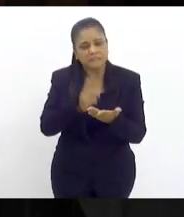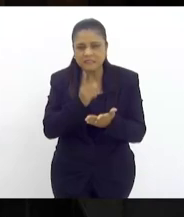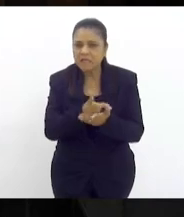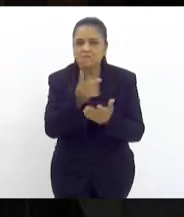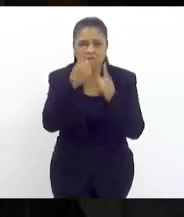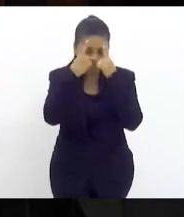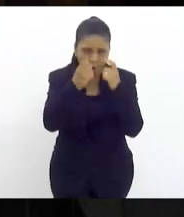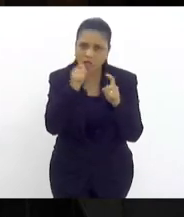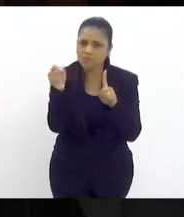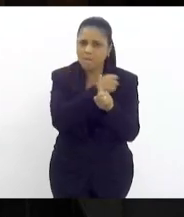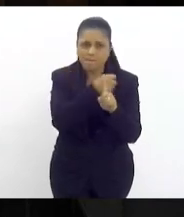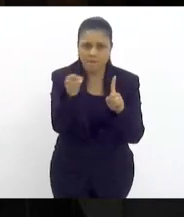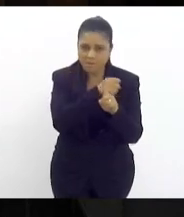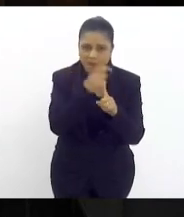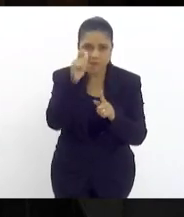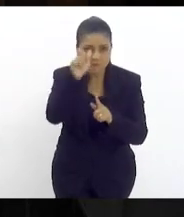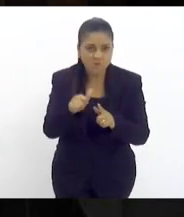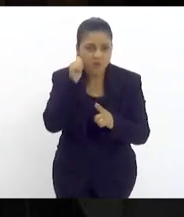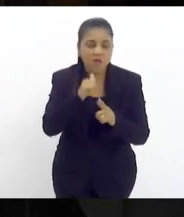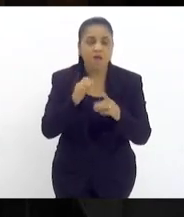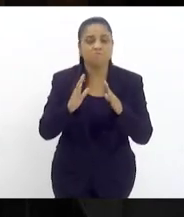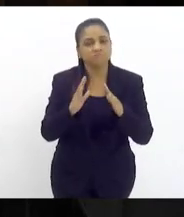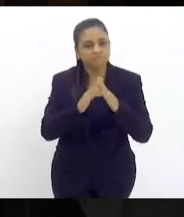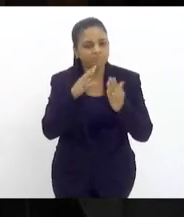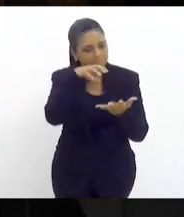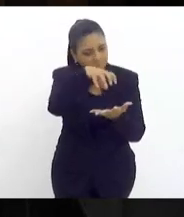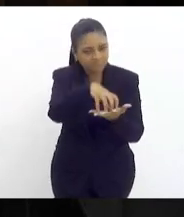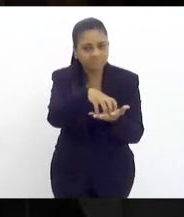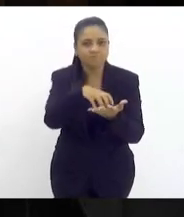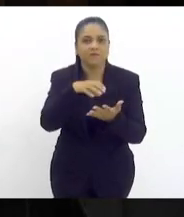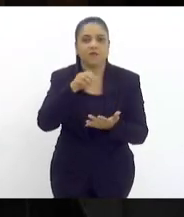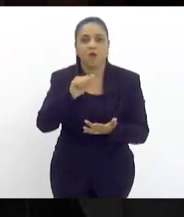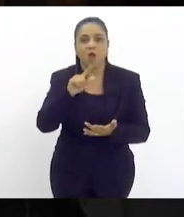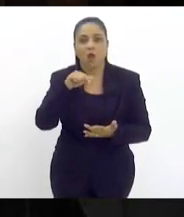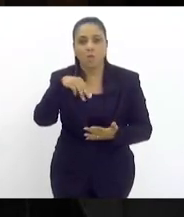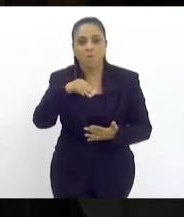Referência da Mulher, Almerim da Gama. Estamos juntos, companheiras.